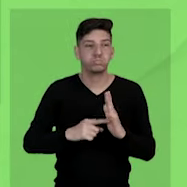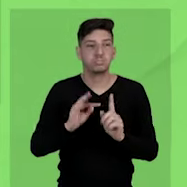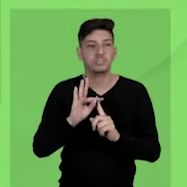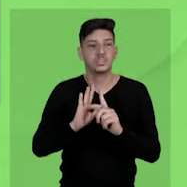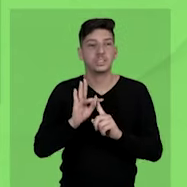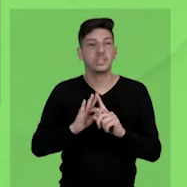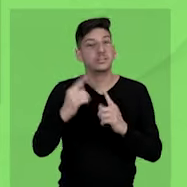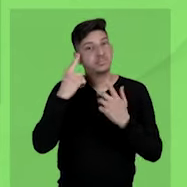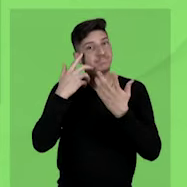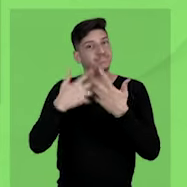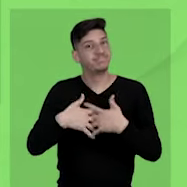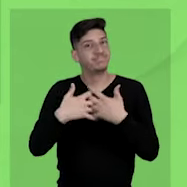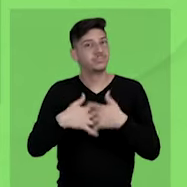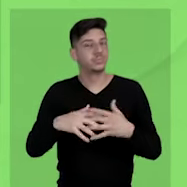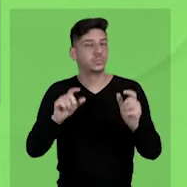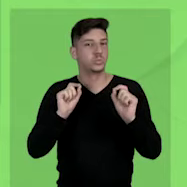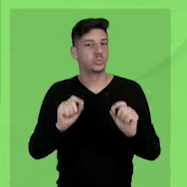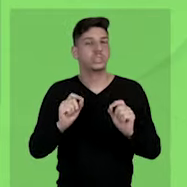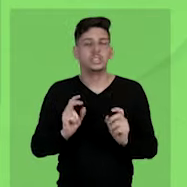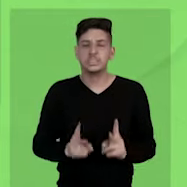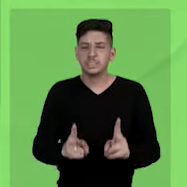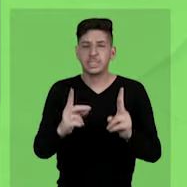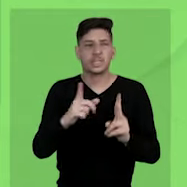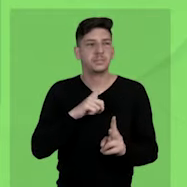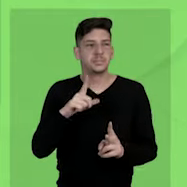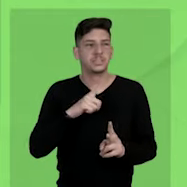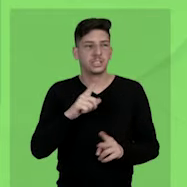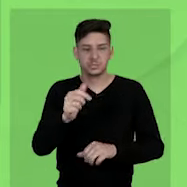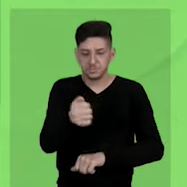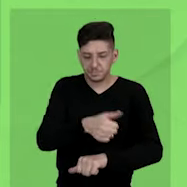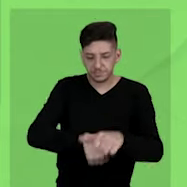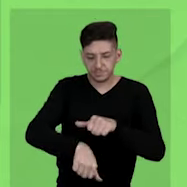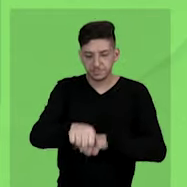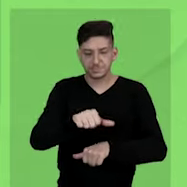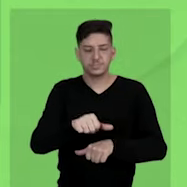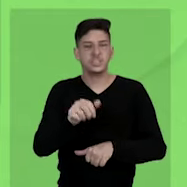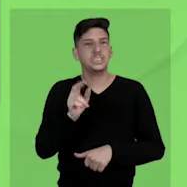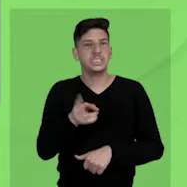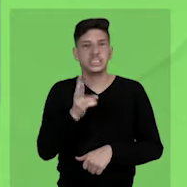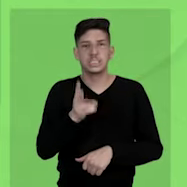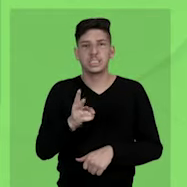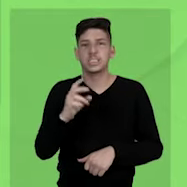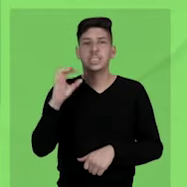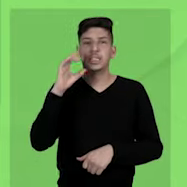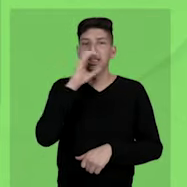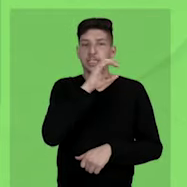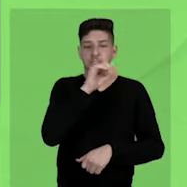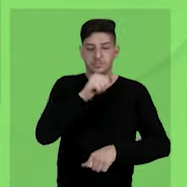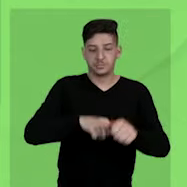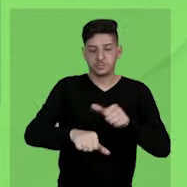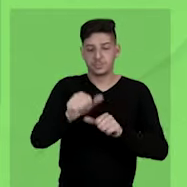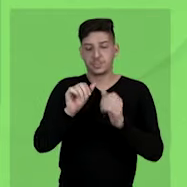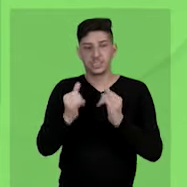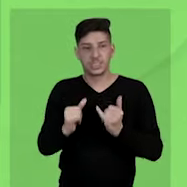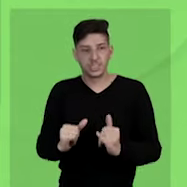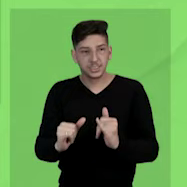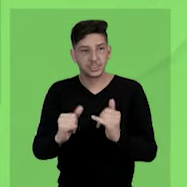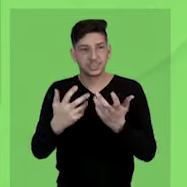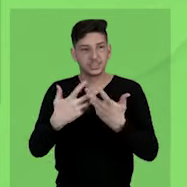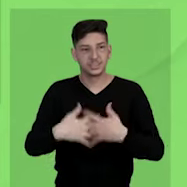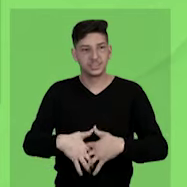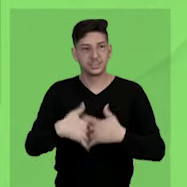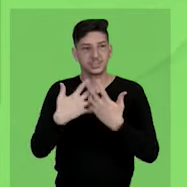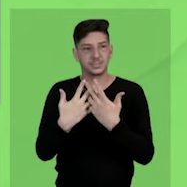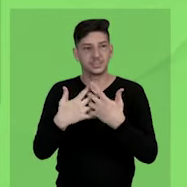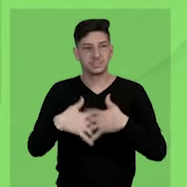tem que pensar aqui? Sempre vai ter, gente, uma transformação de quê? Calor em energia mecânica, né?